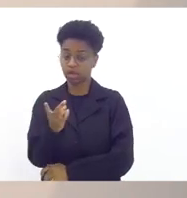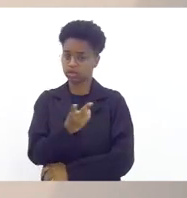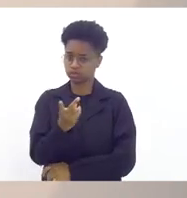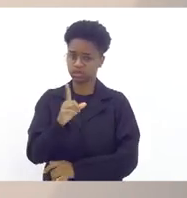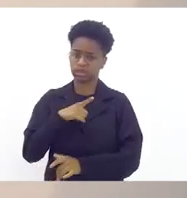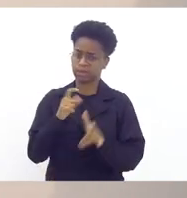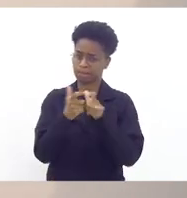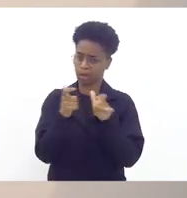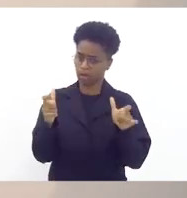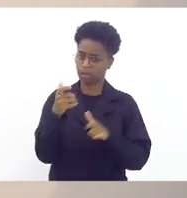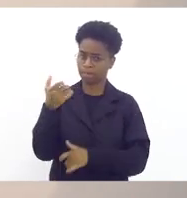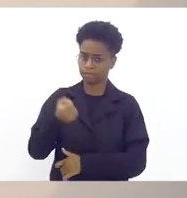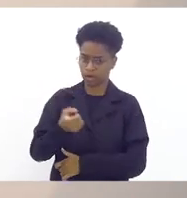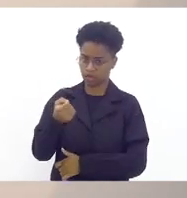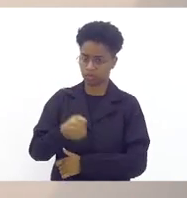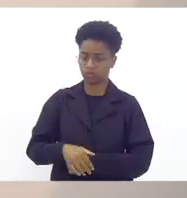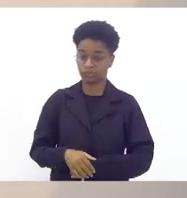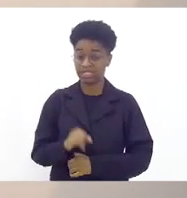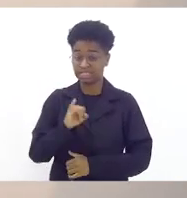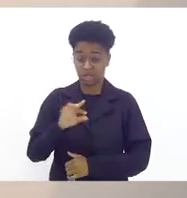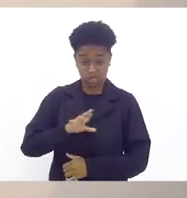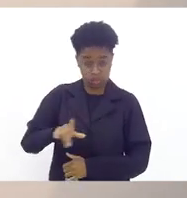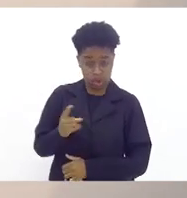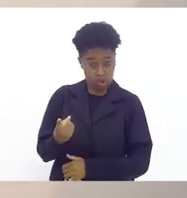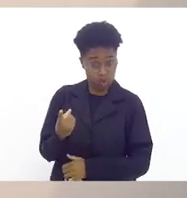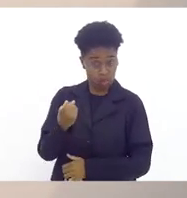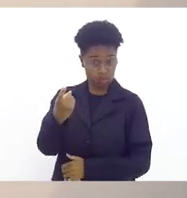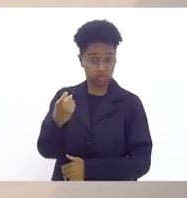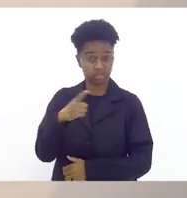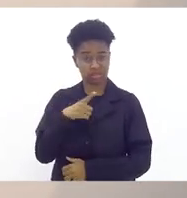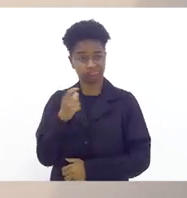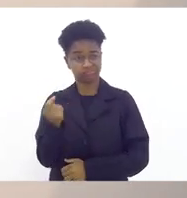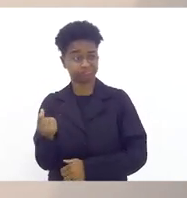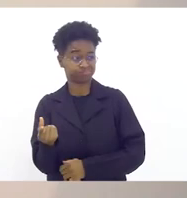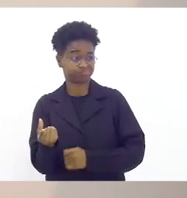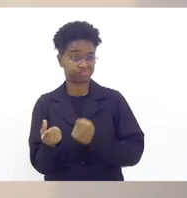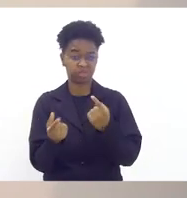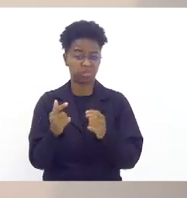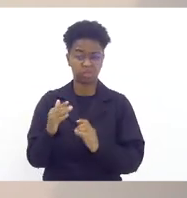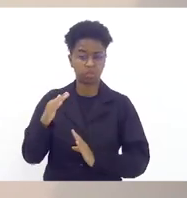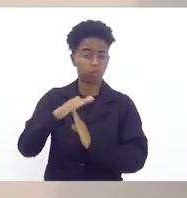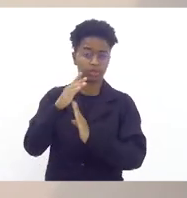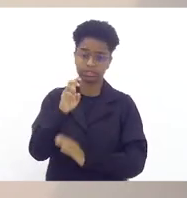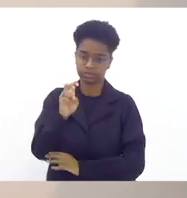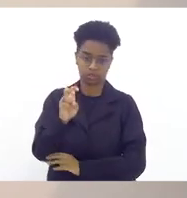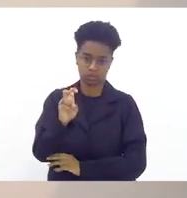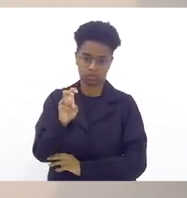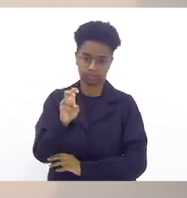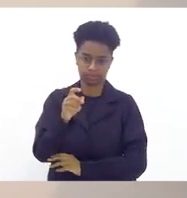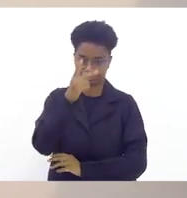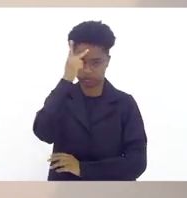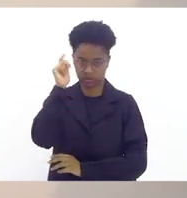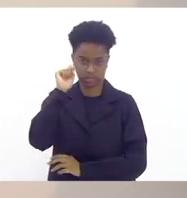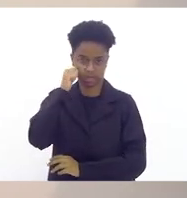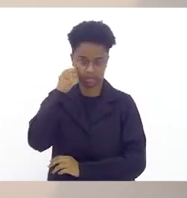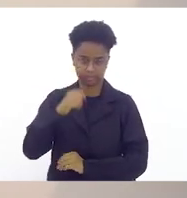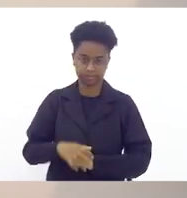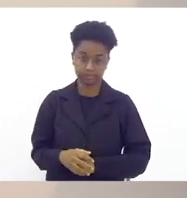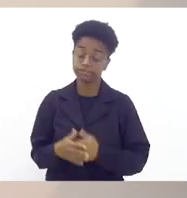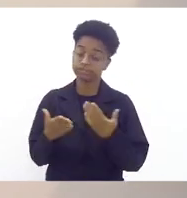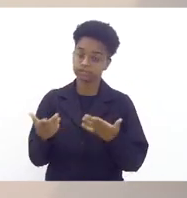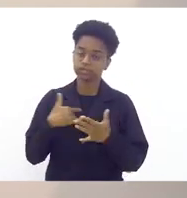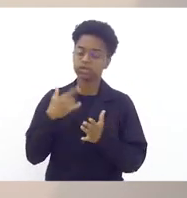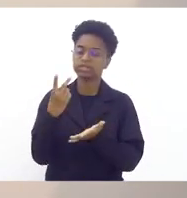maioria branca. Quando ele não é um único, tem um ou, no máximo, cinco com ele. Então, eu estou sempre